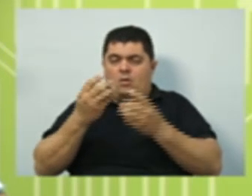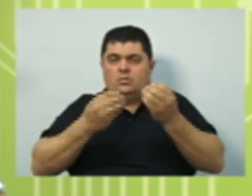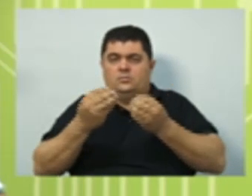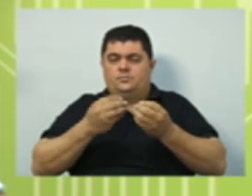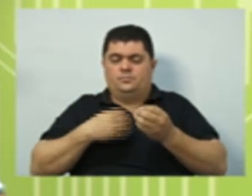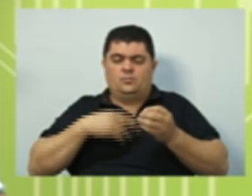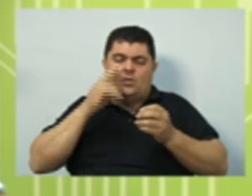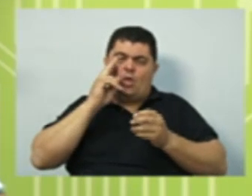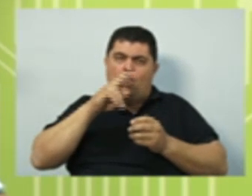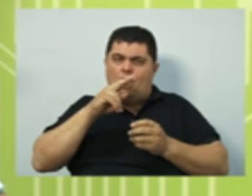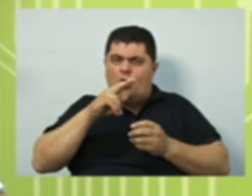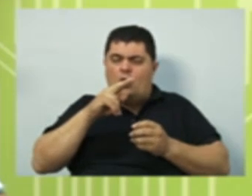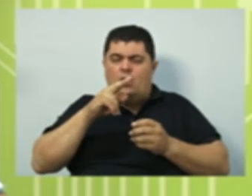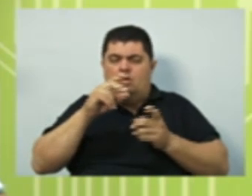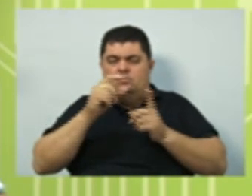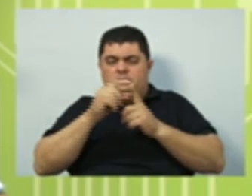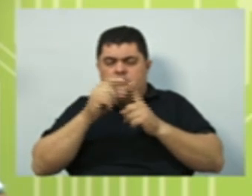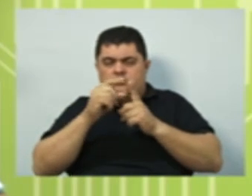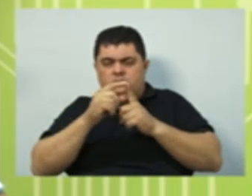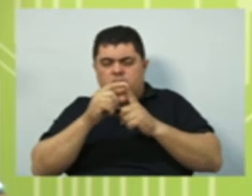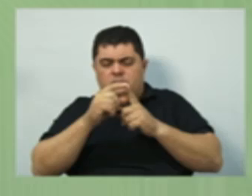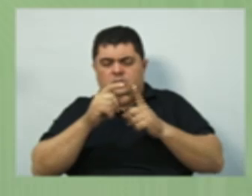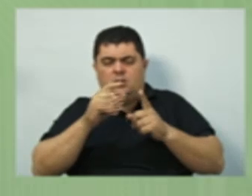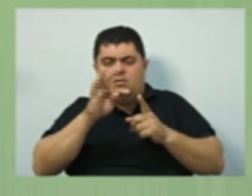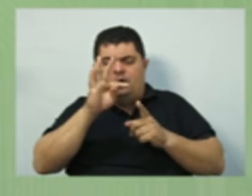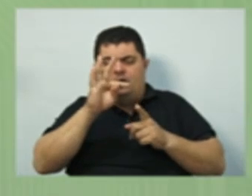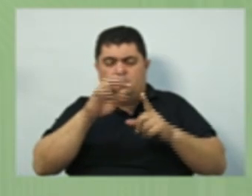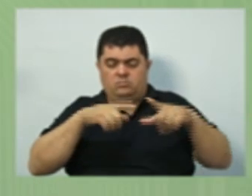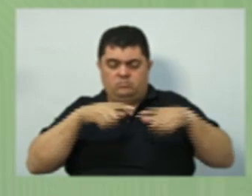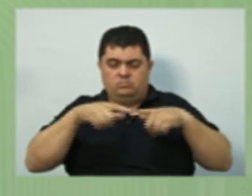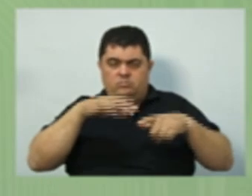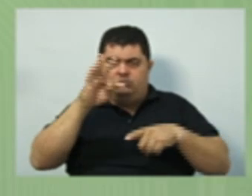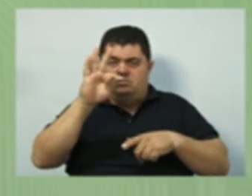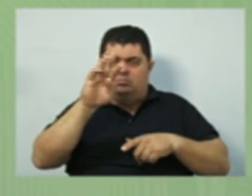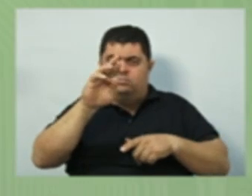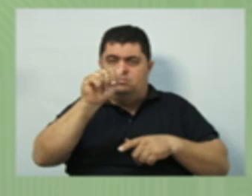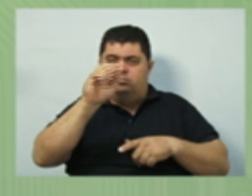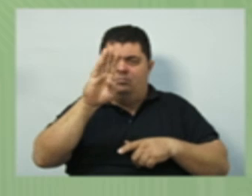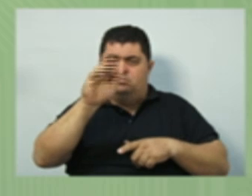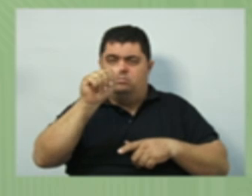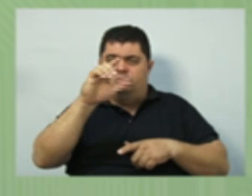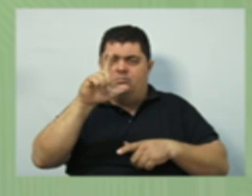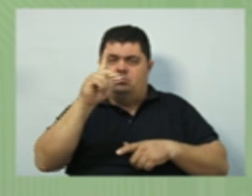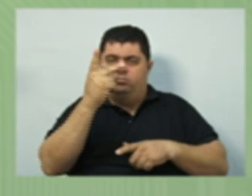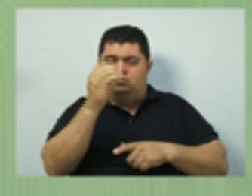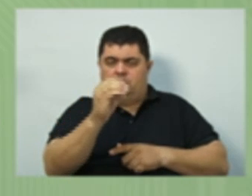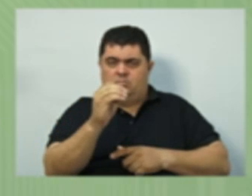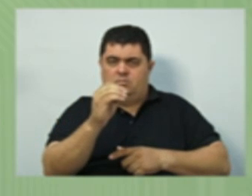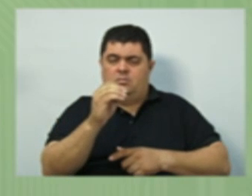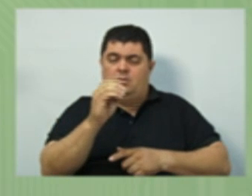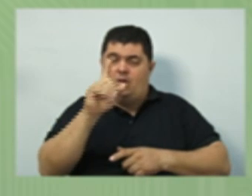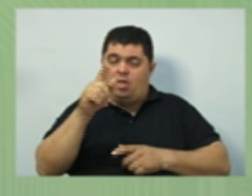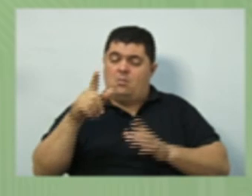para a origem do trabalho, da palavra trabalho, podemos voltar para o